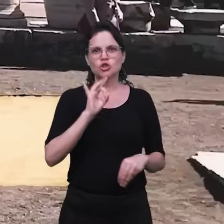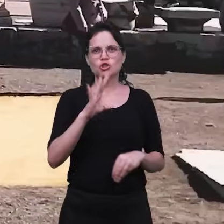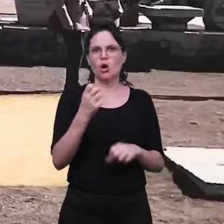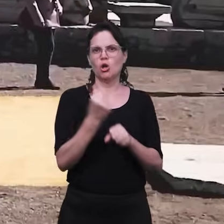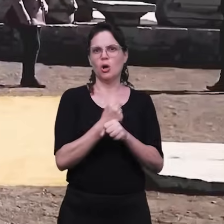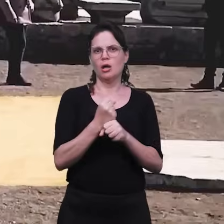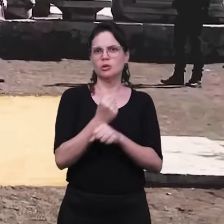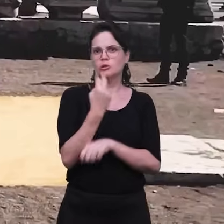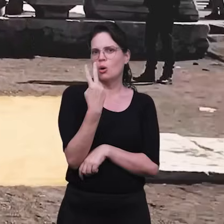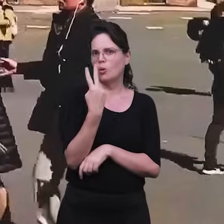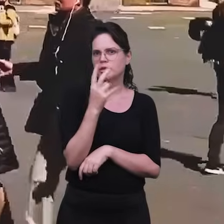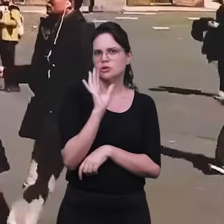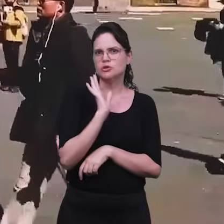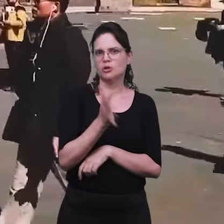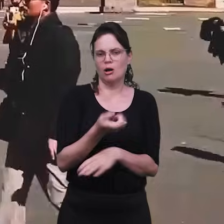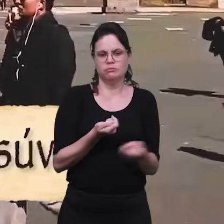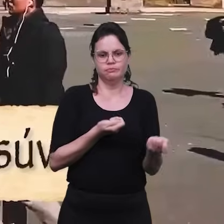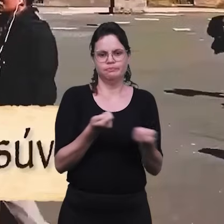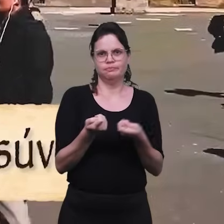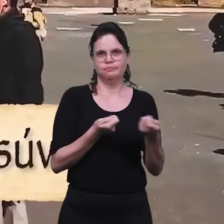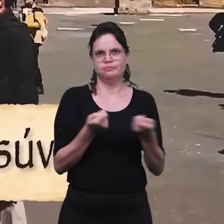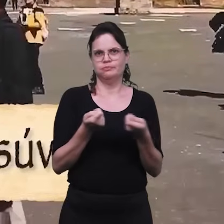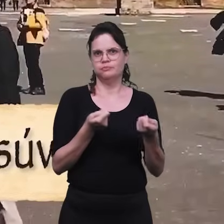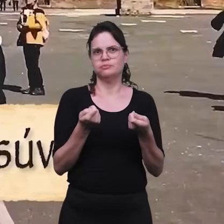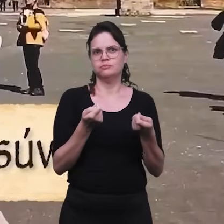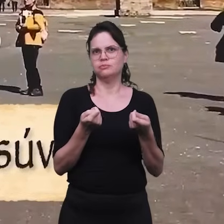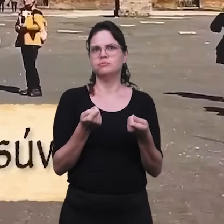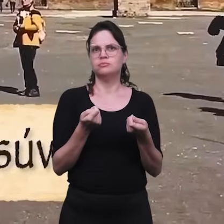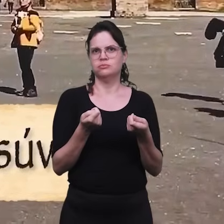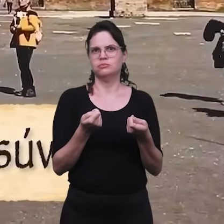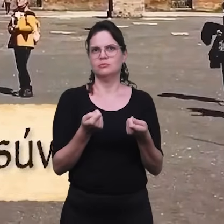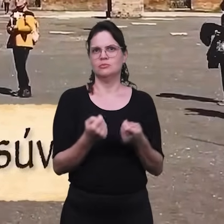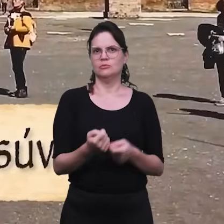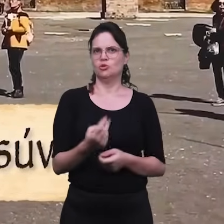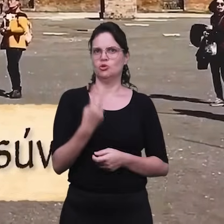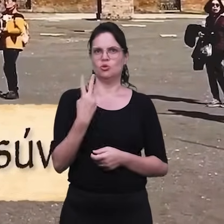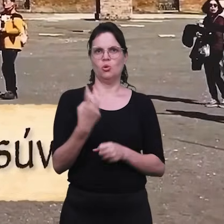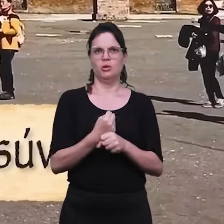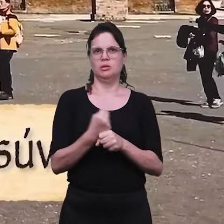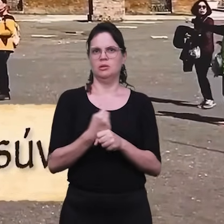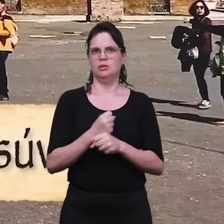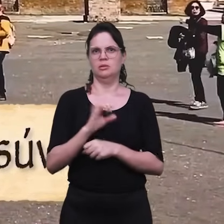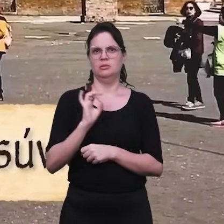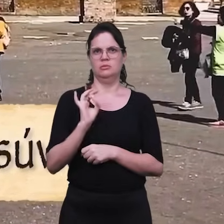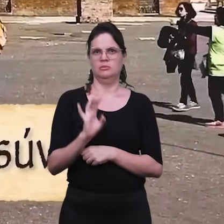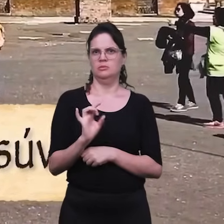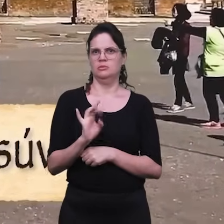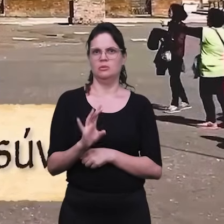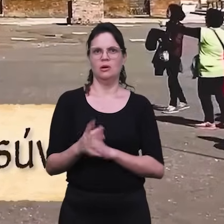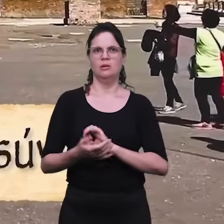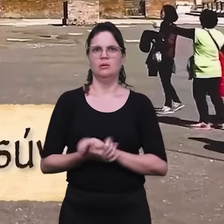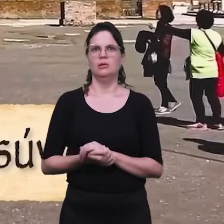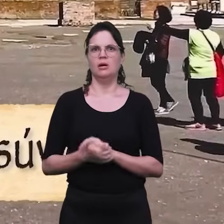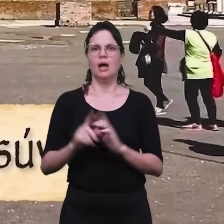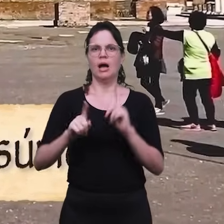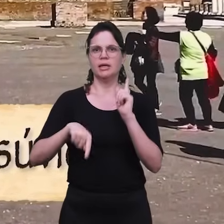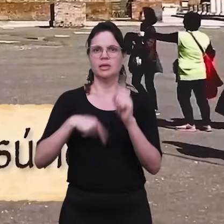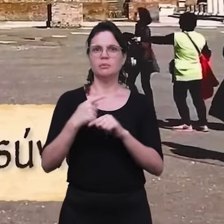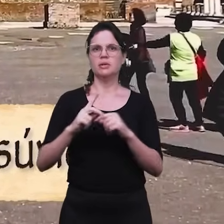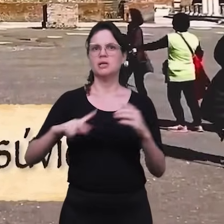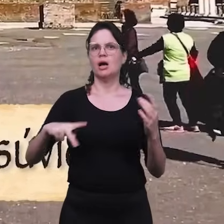em 79 mesmo, 2 meses após ele assumir como imperador, eclodiu o